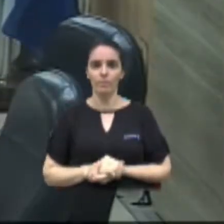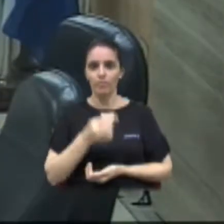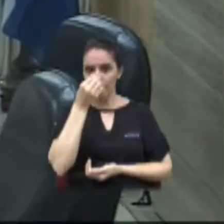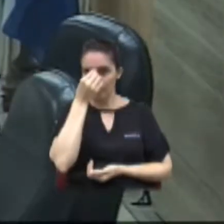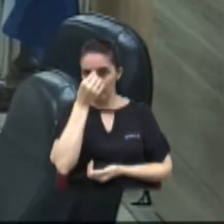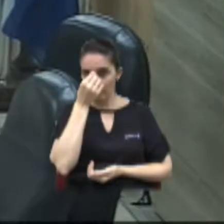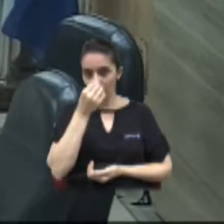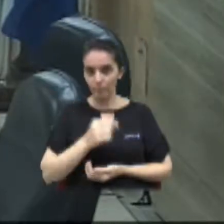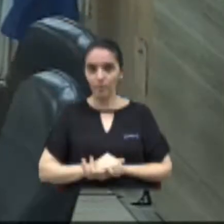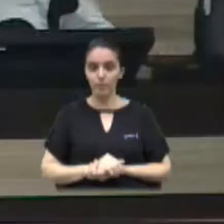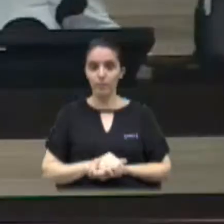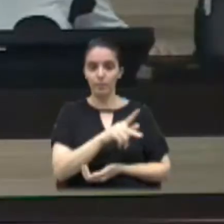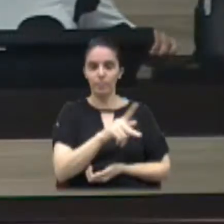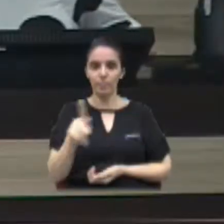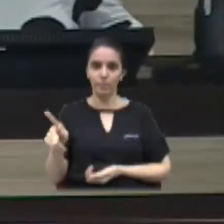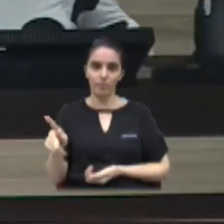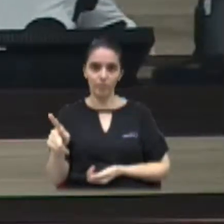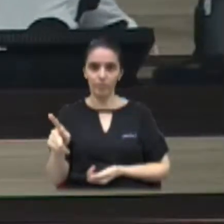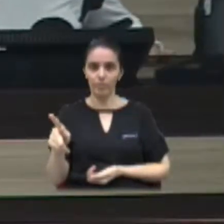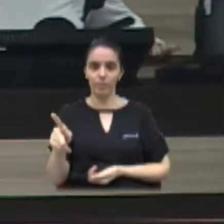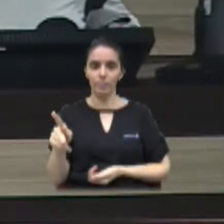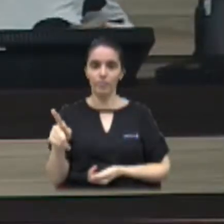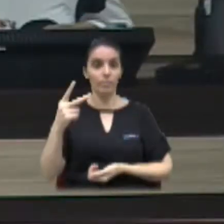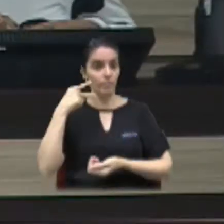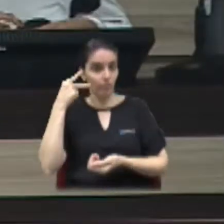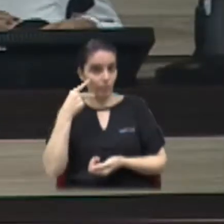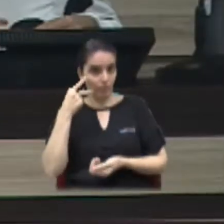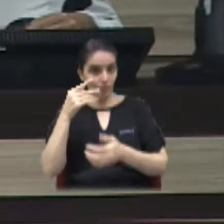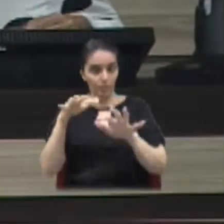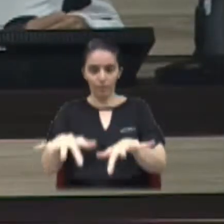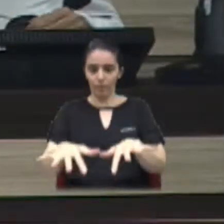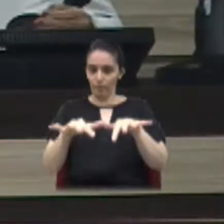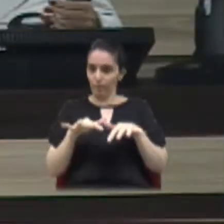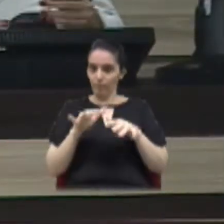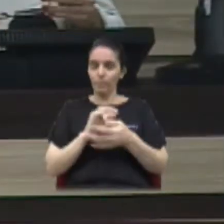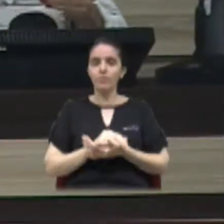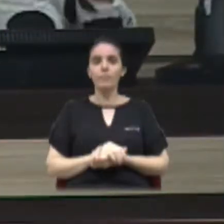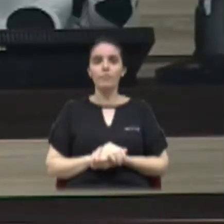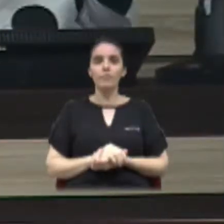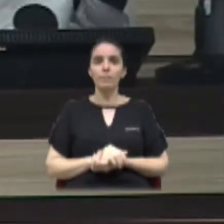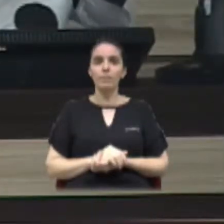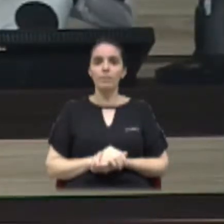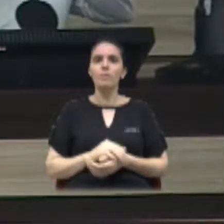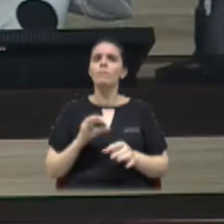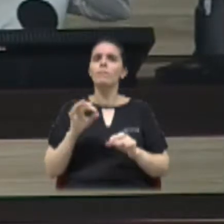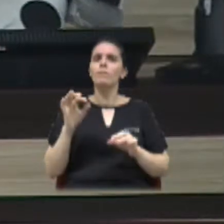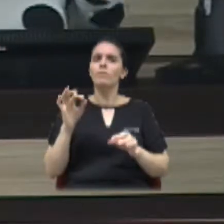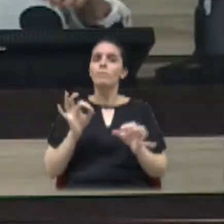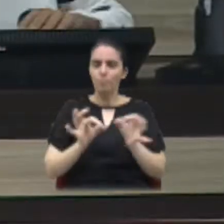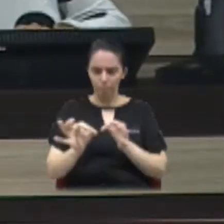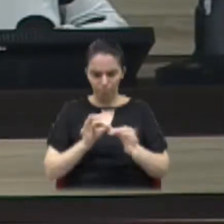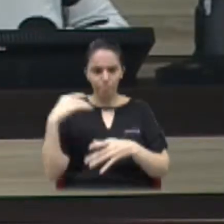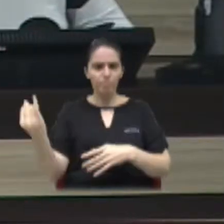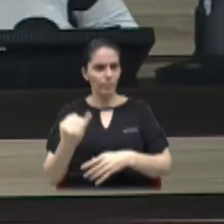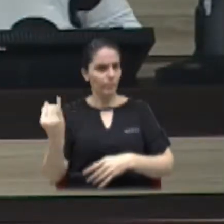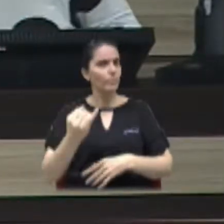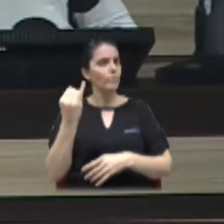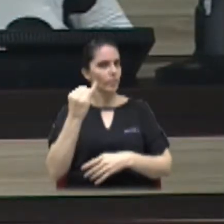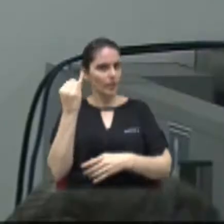um projeto muito importante esse do vereador Mir, que nós vamos aprovar dentro de mais alguns instantes. Existe